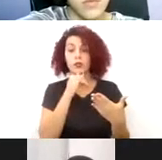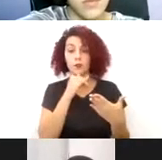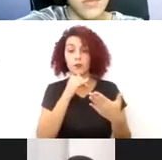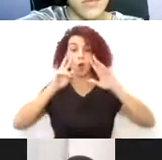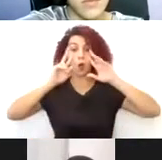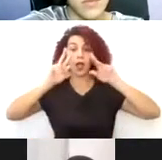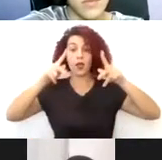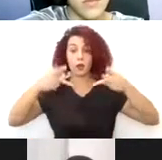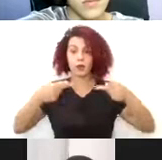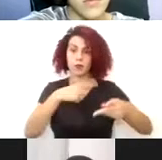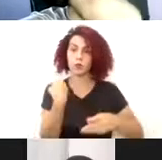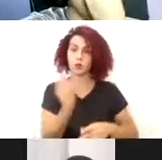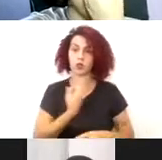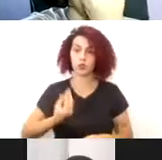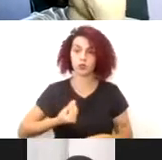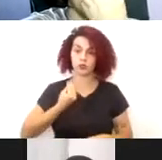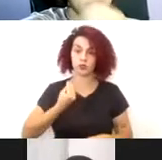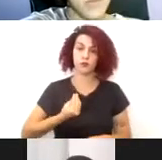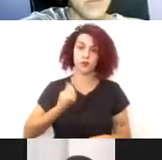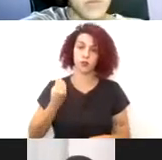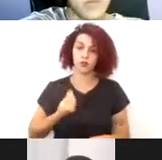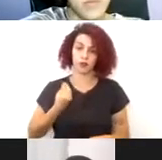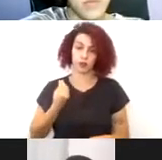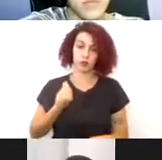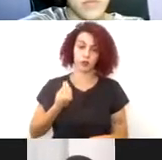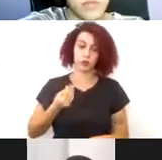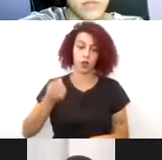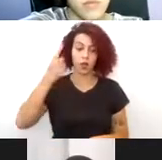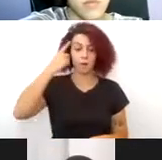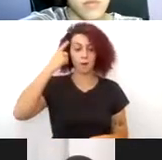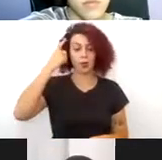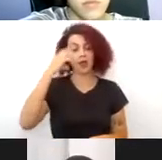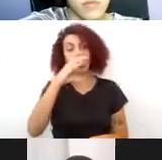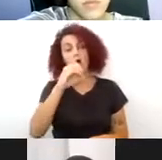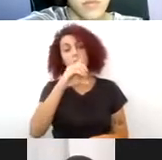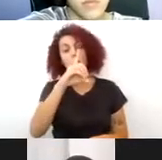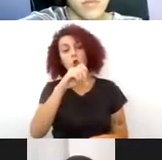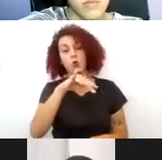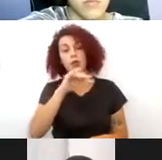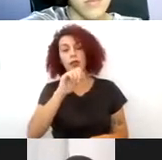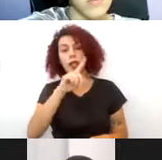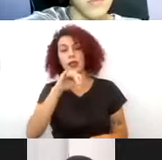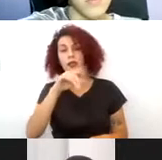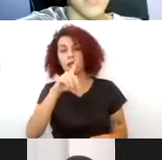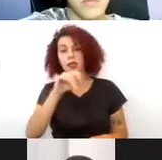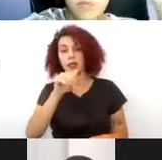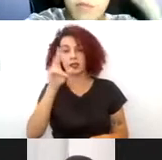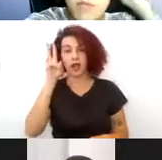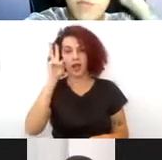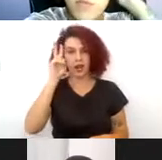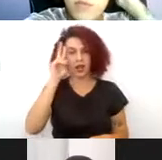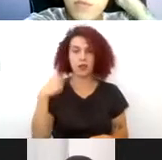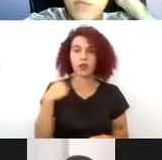reconhecimento que vivemos sobre sobre um princípio da colonialidade lembra chademulher